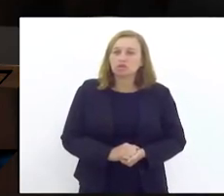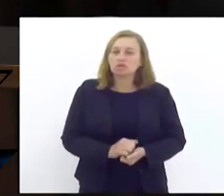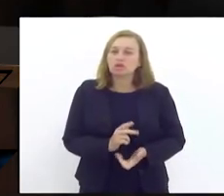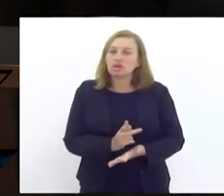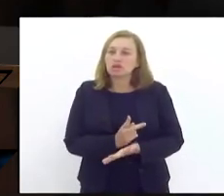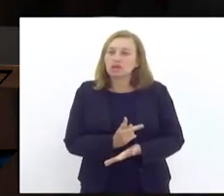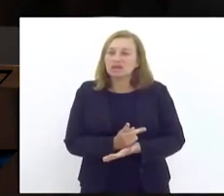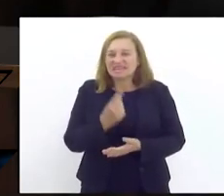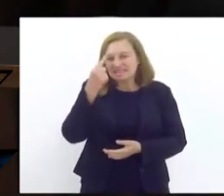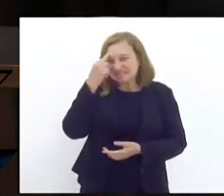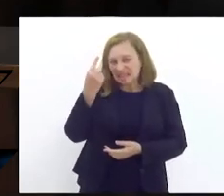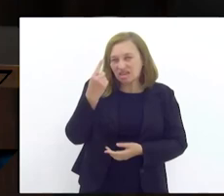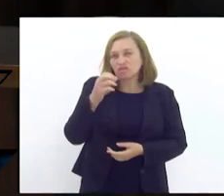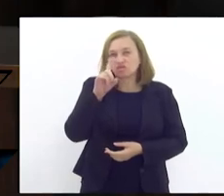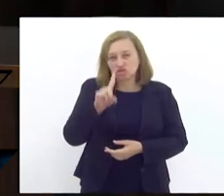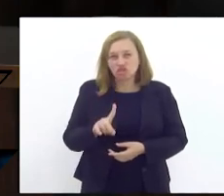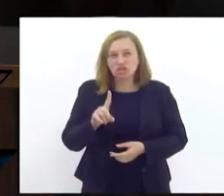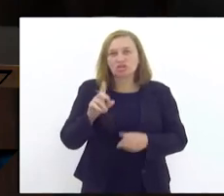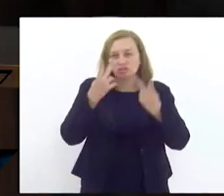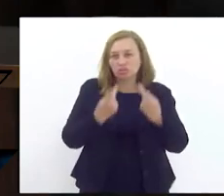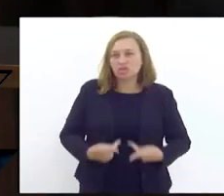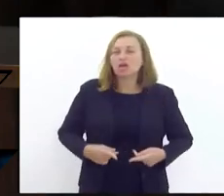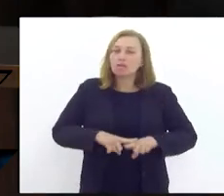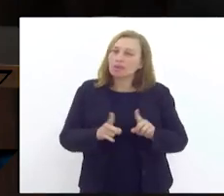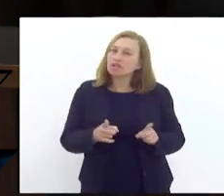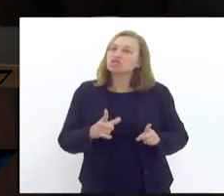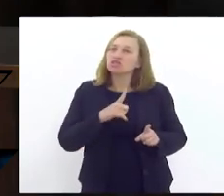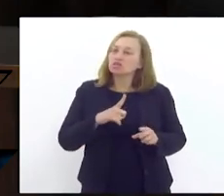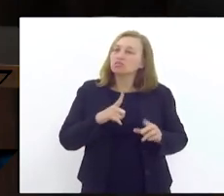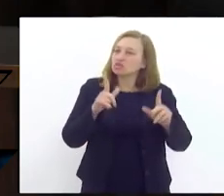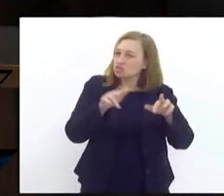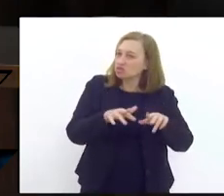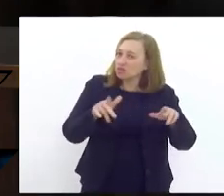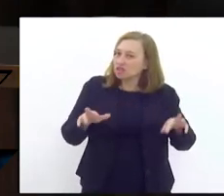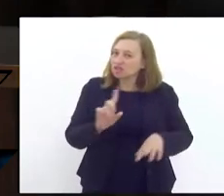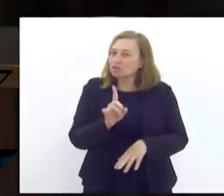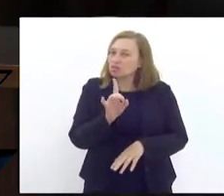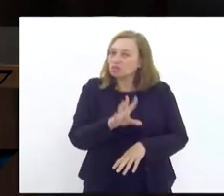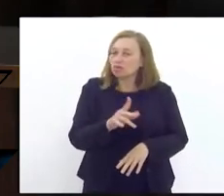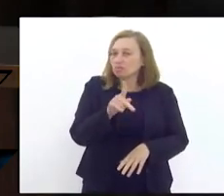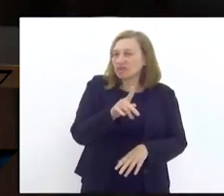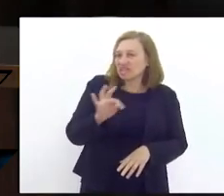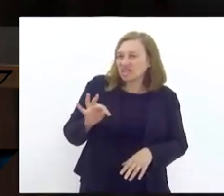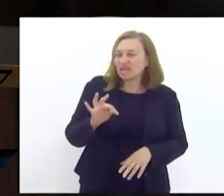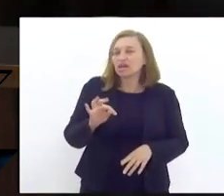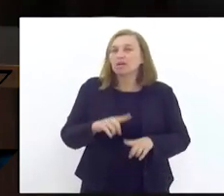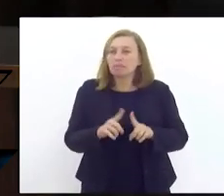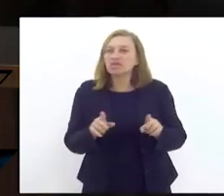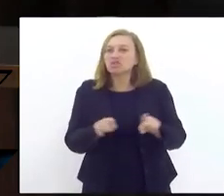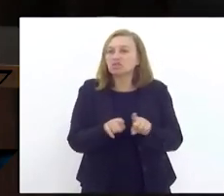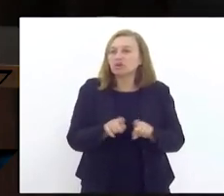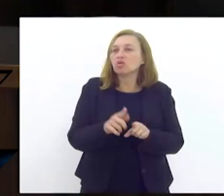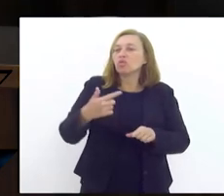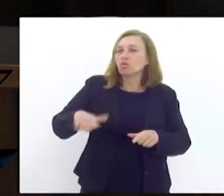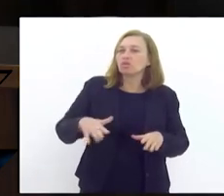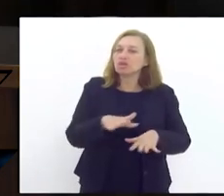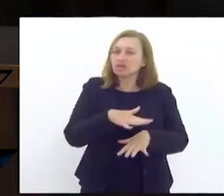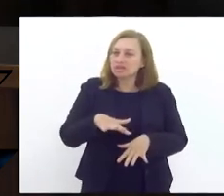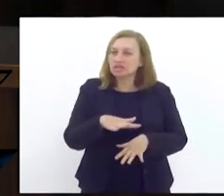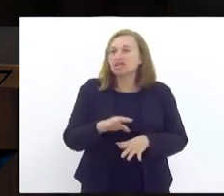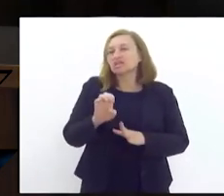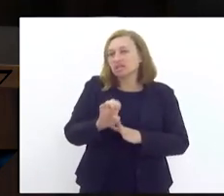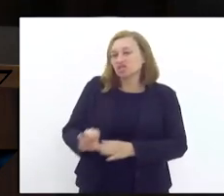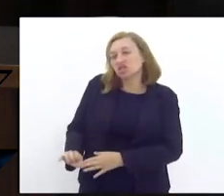a as ideias e o direito à humanidade mas nós temos diferenças não apenas com pt com imagem também com outros setores da esquerda